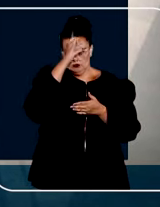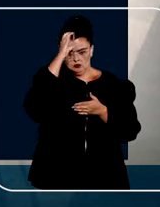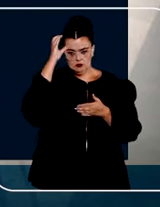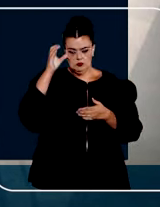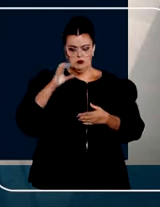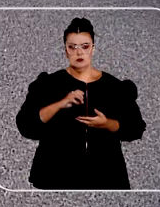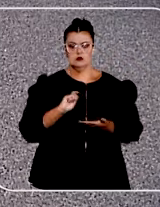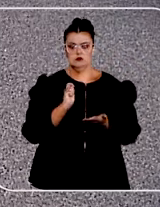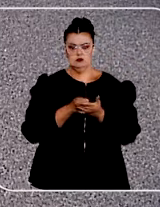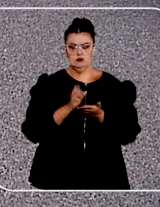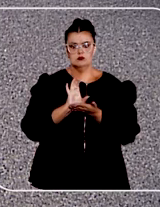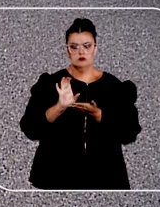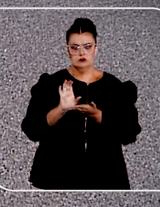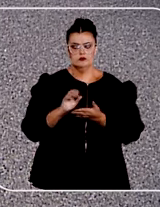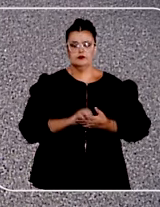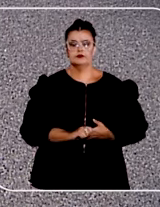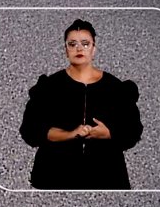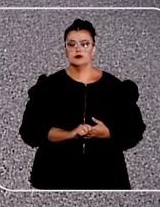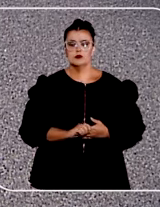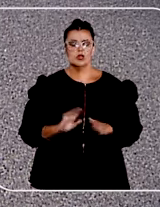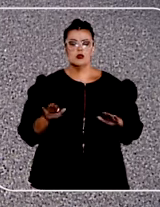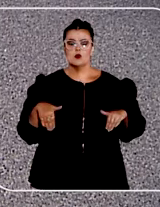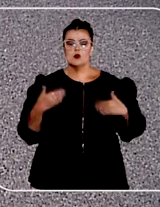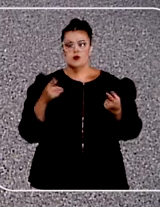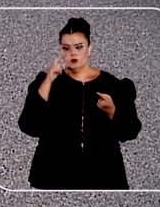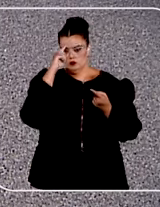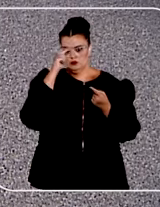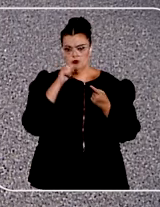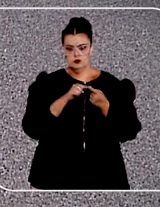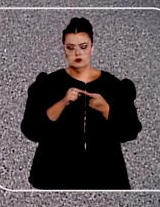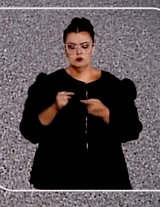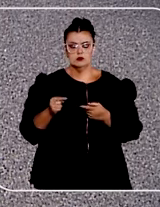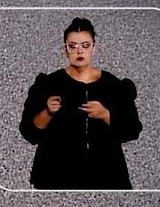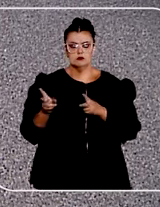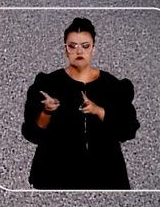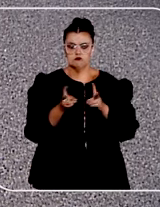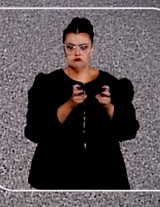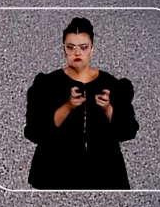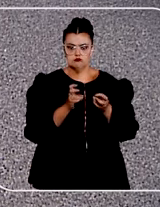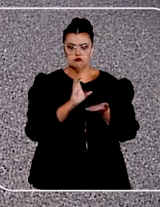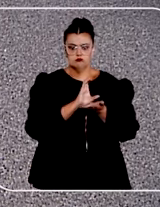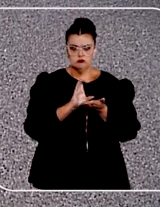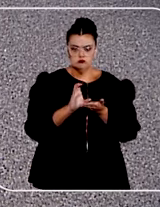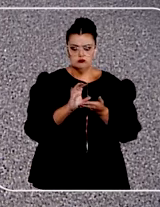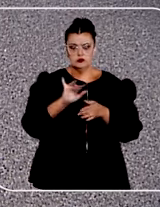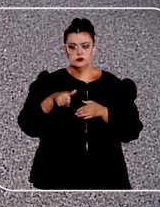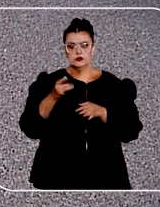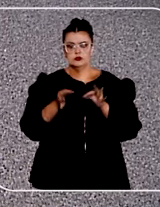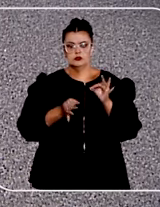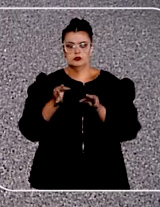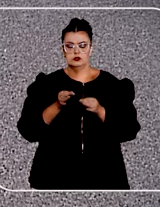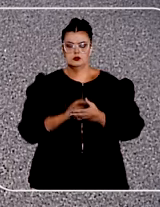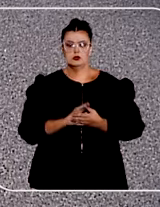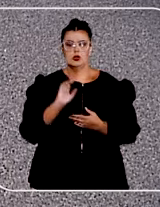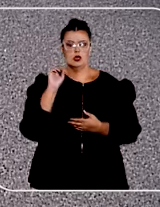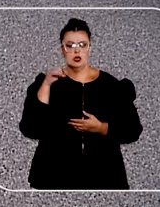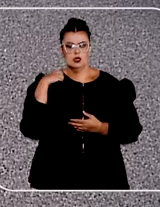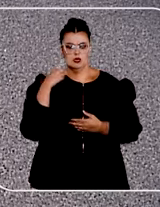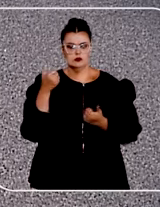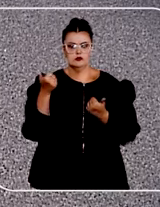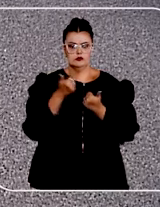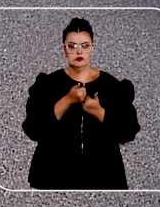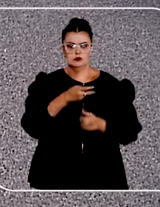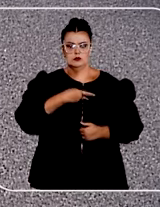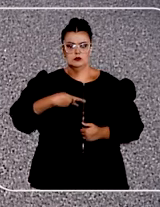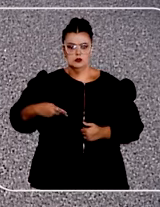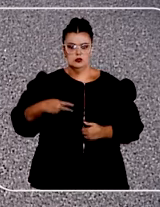aos credores Mas afinal Em que consiste um plano de recuperação judicial a advogada e vice-presidente da